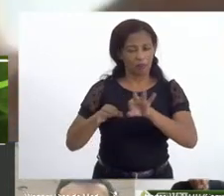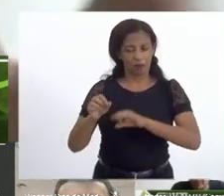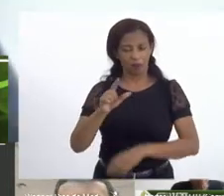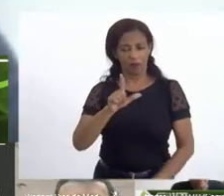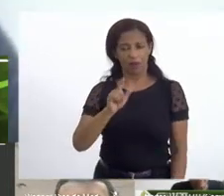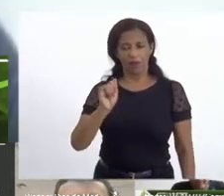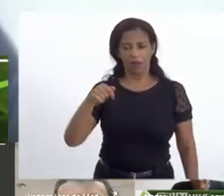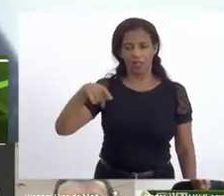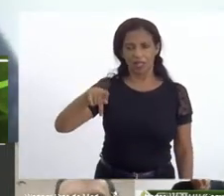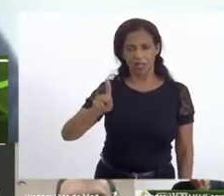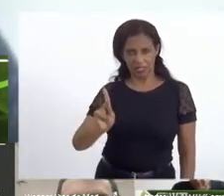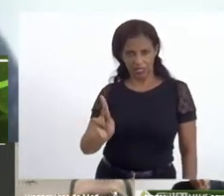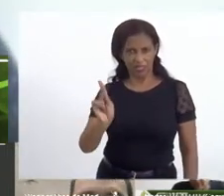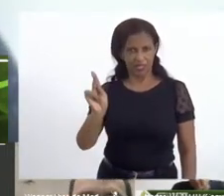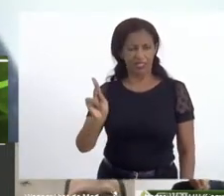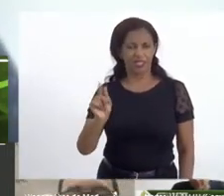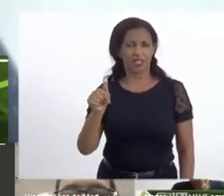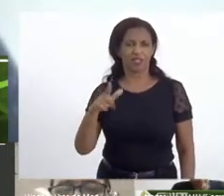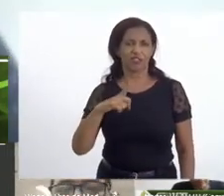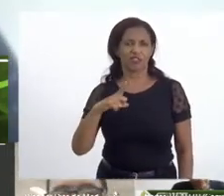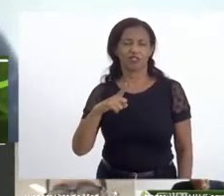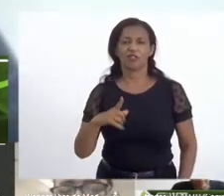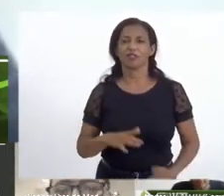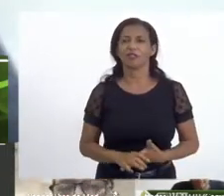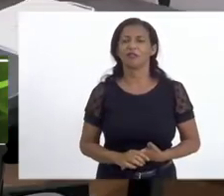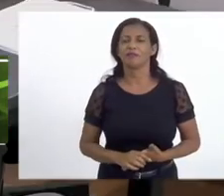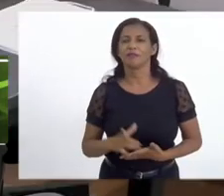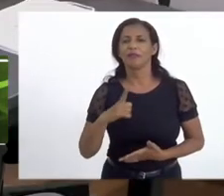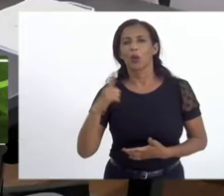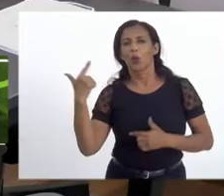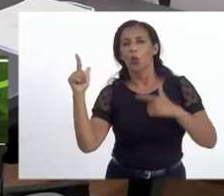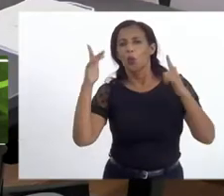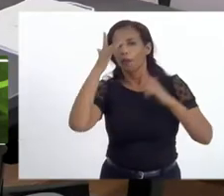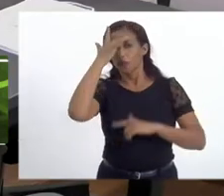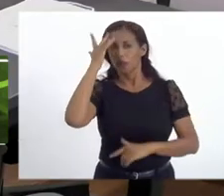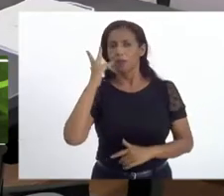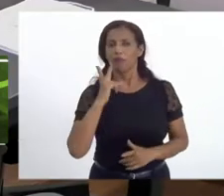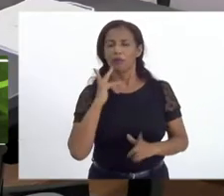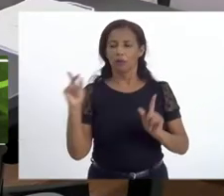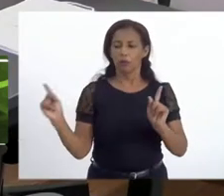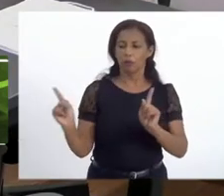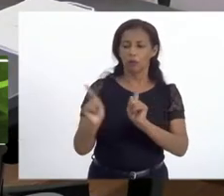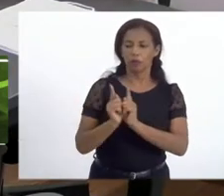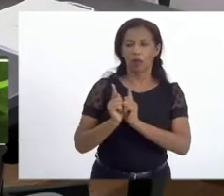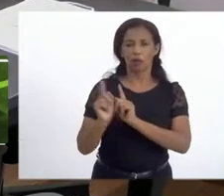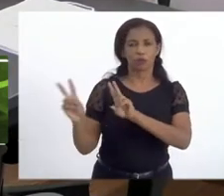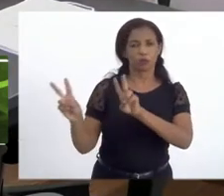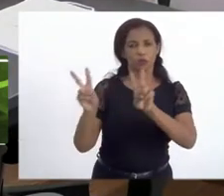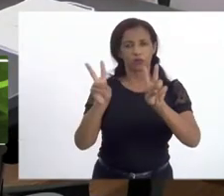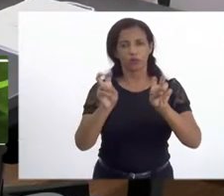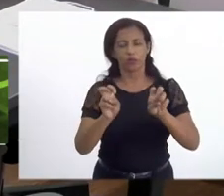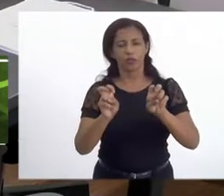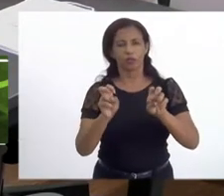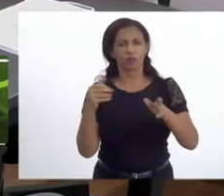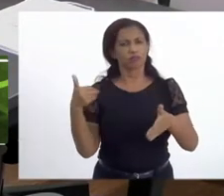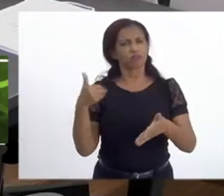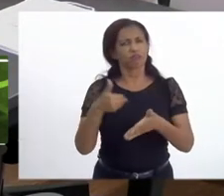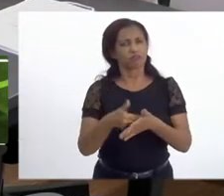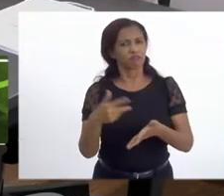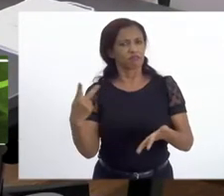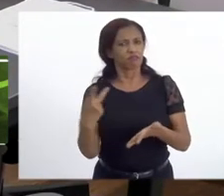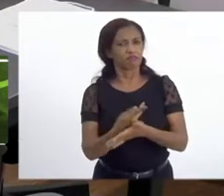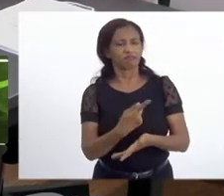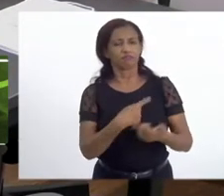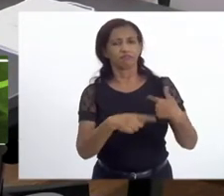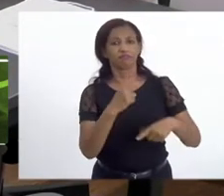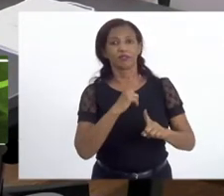eu prometo ser breve, eu sei que nós temos muitas outras pessoas para falar, fazer um link no assunto muito recente, que